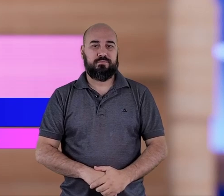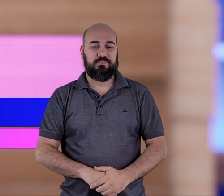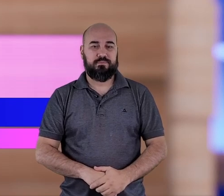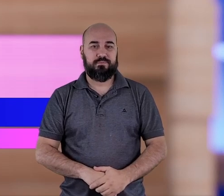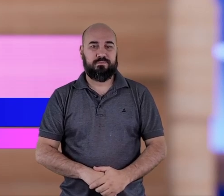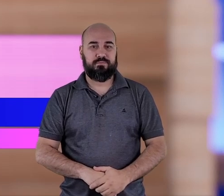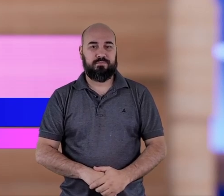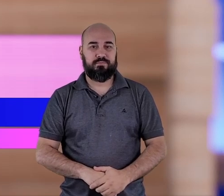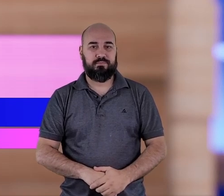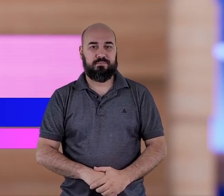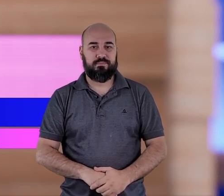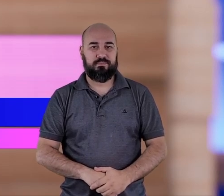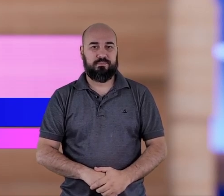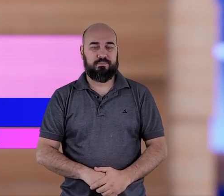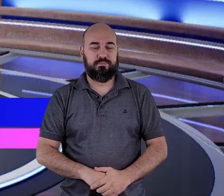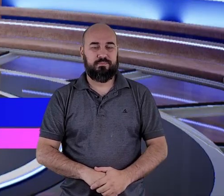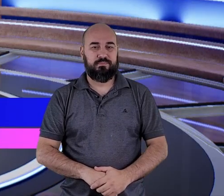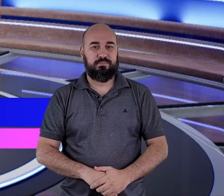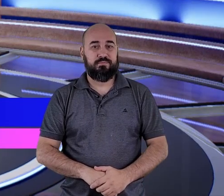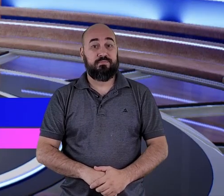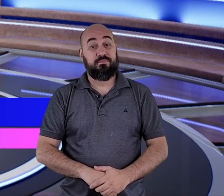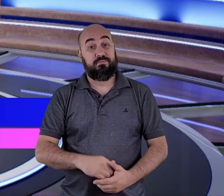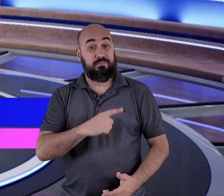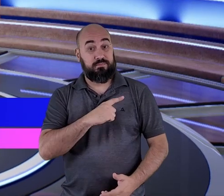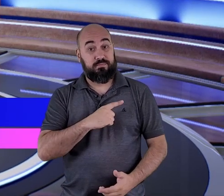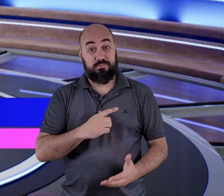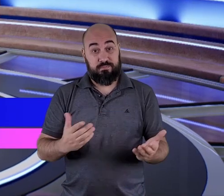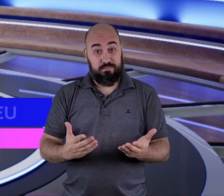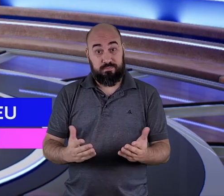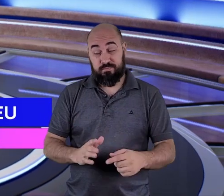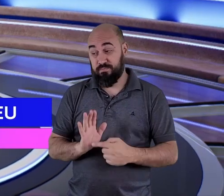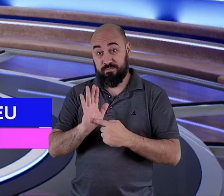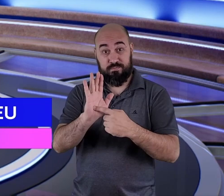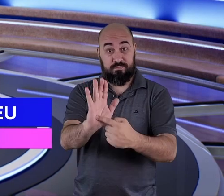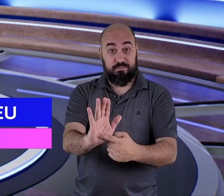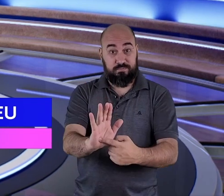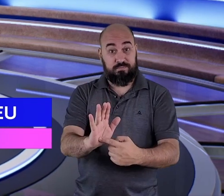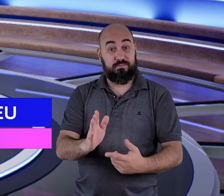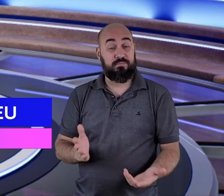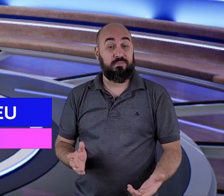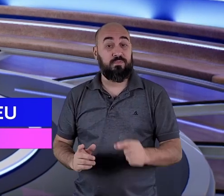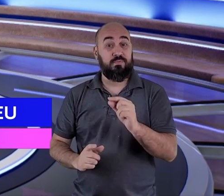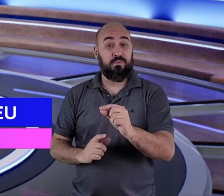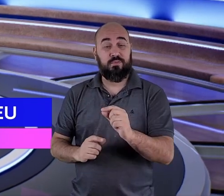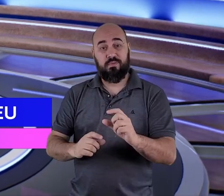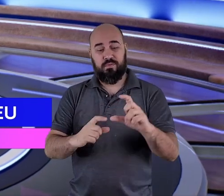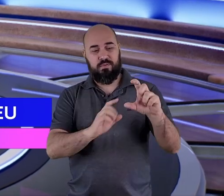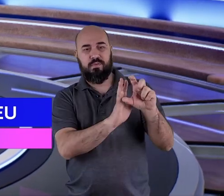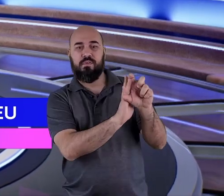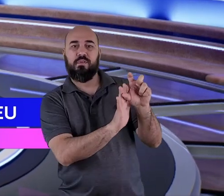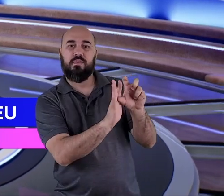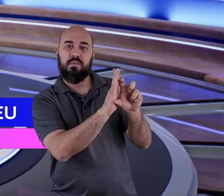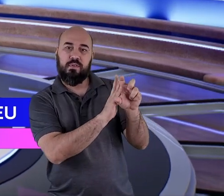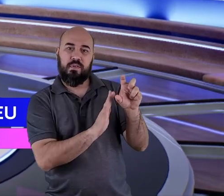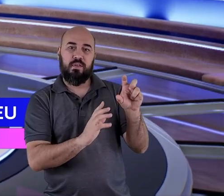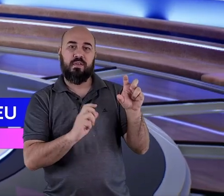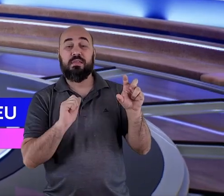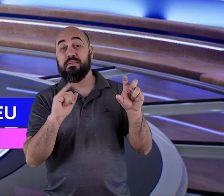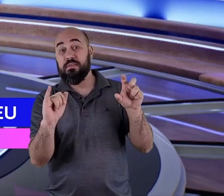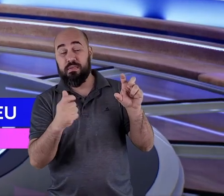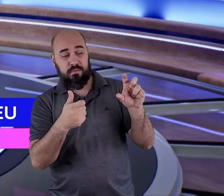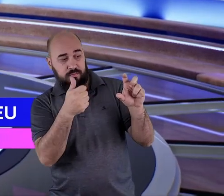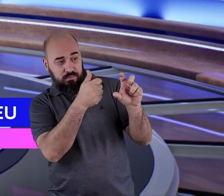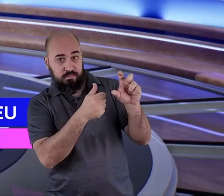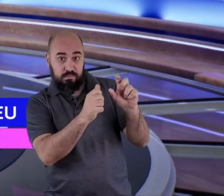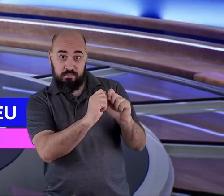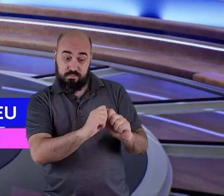novotempo.com/escola bíblica. Está também aparecendo agora na tela da TV Novo Tempo um QR Code. Se você